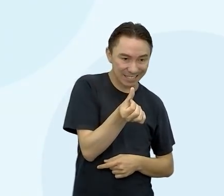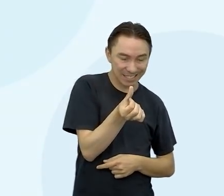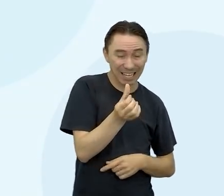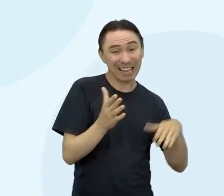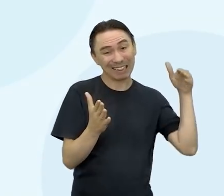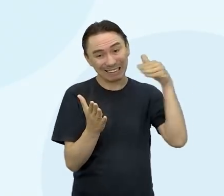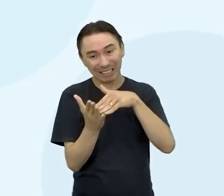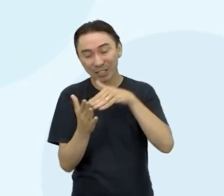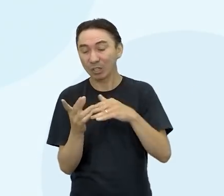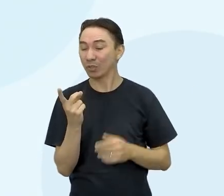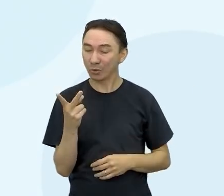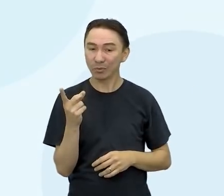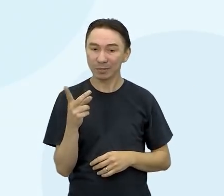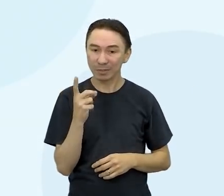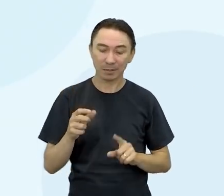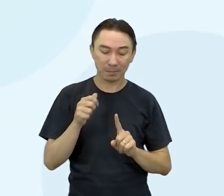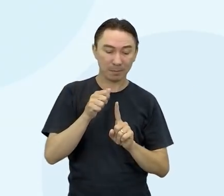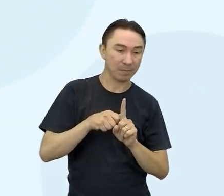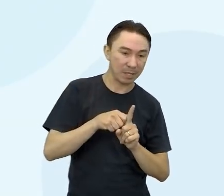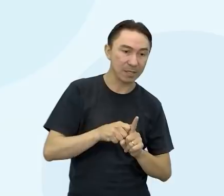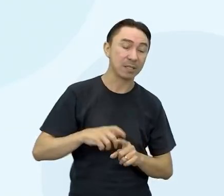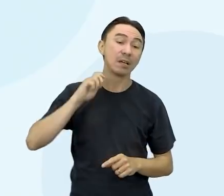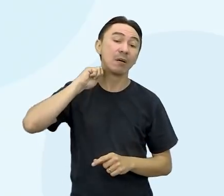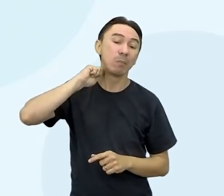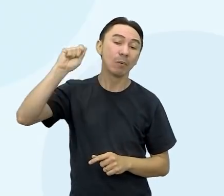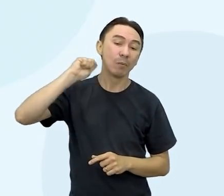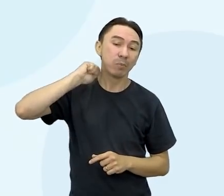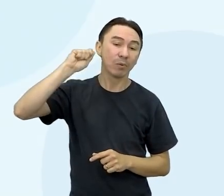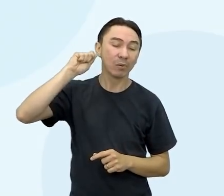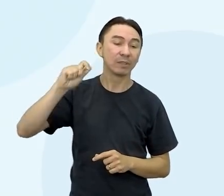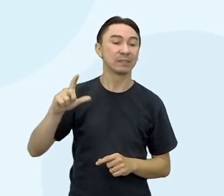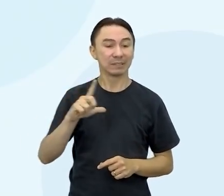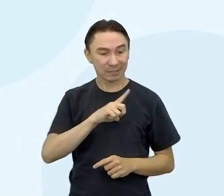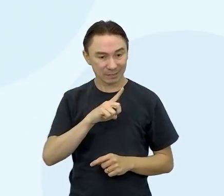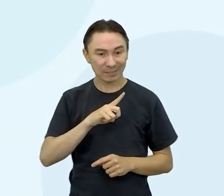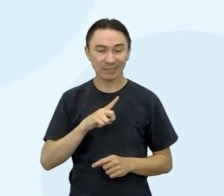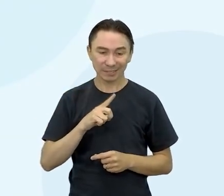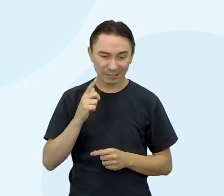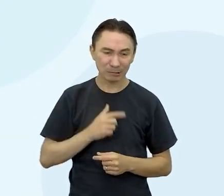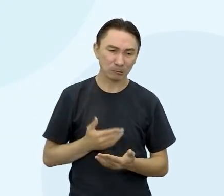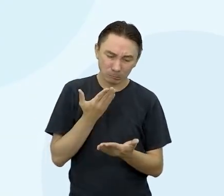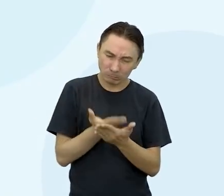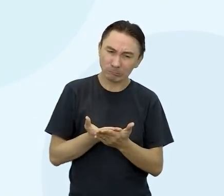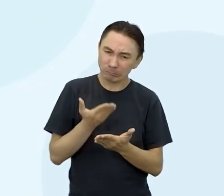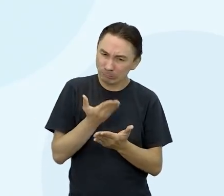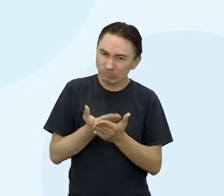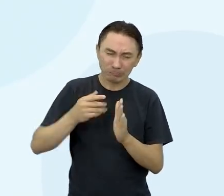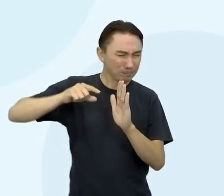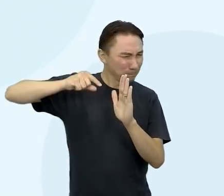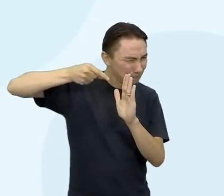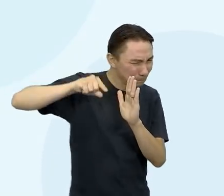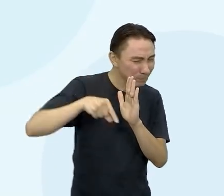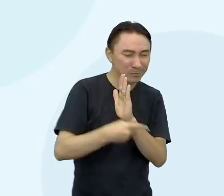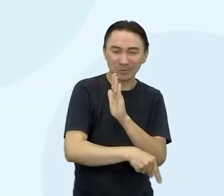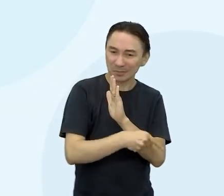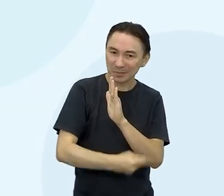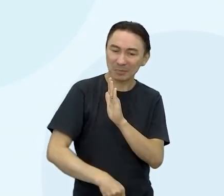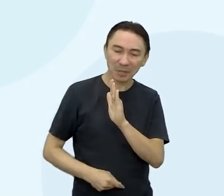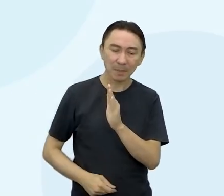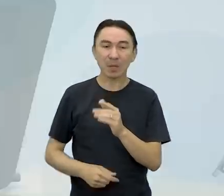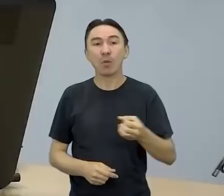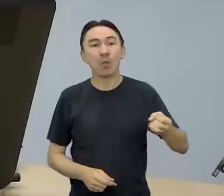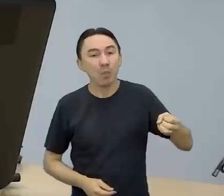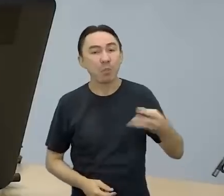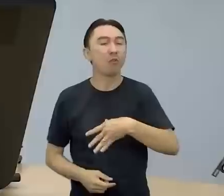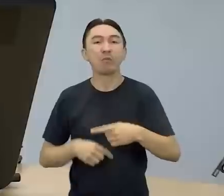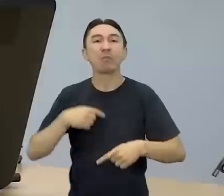bimestre, a gente vai ter aí a semana de estudos intensivos, certo? Para fechar o bimestre e iniciar o próximo. Então, essas são as diretrizes